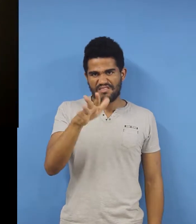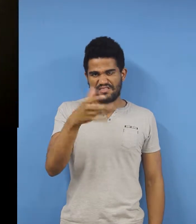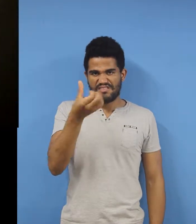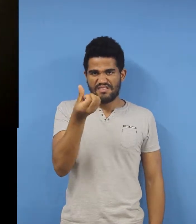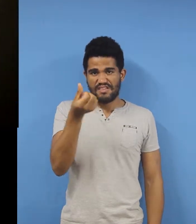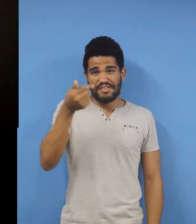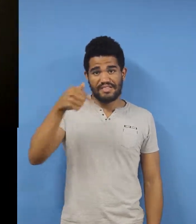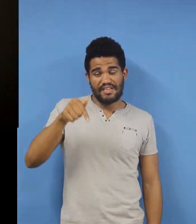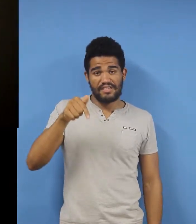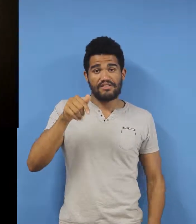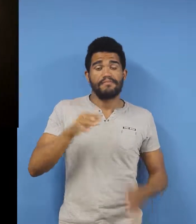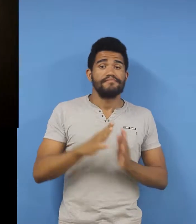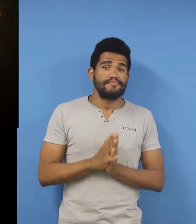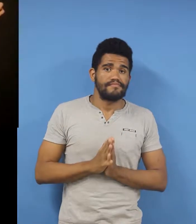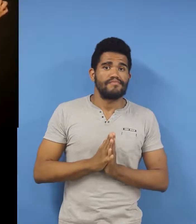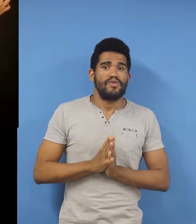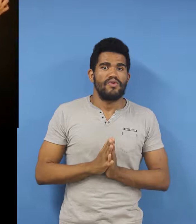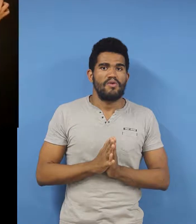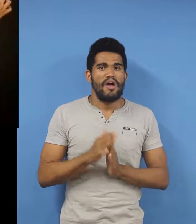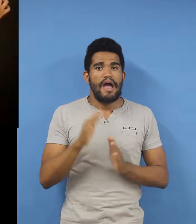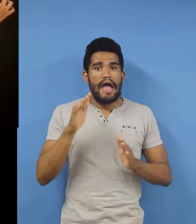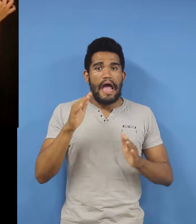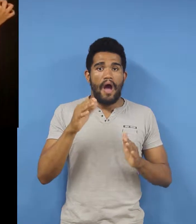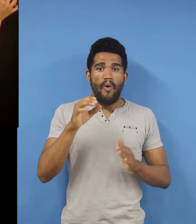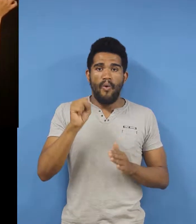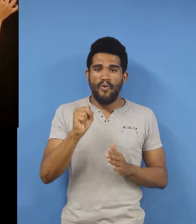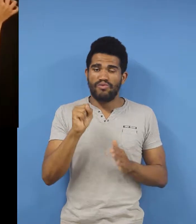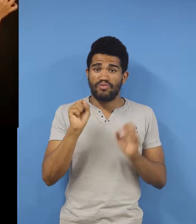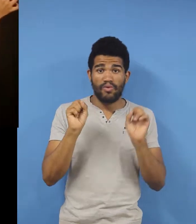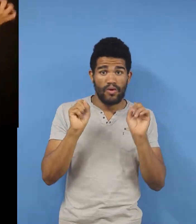em média, 6 a 7